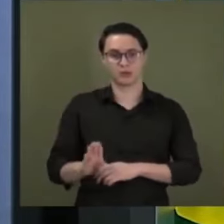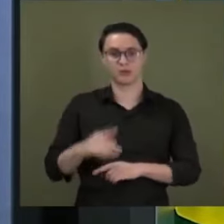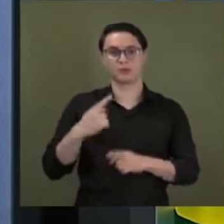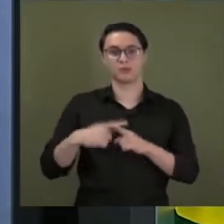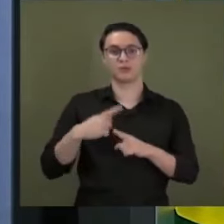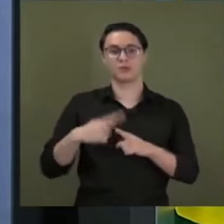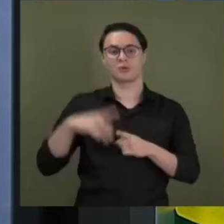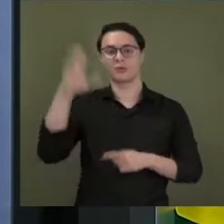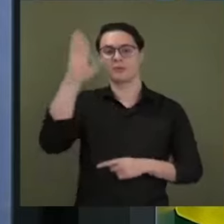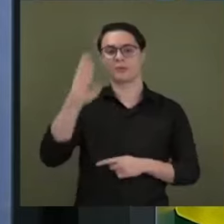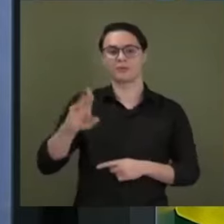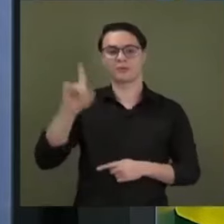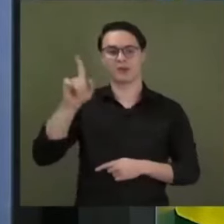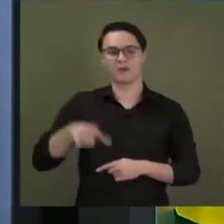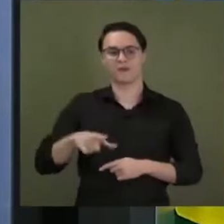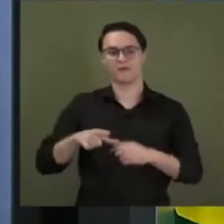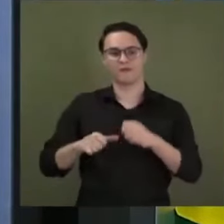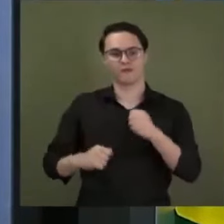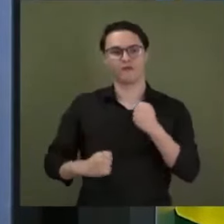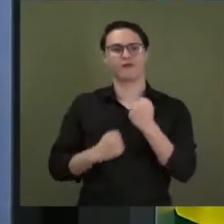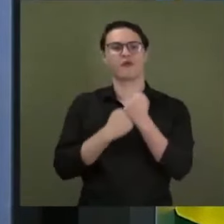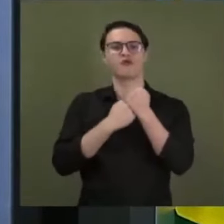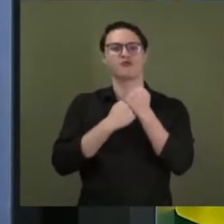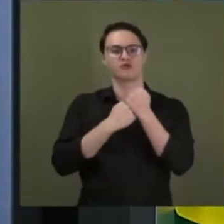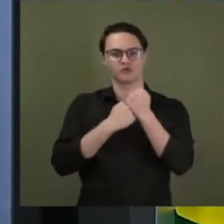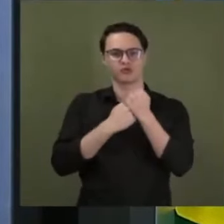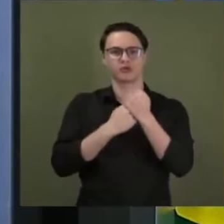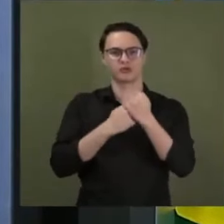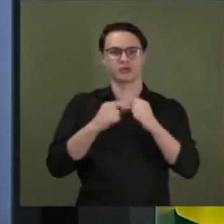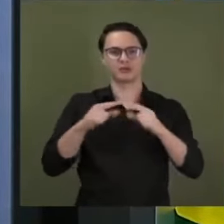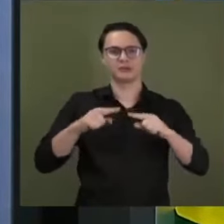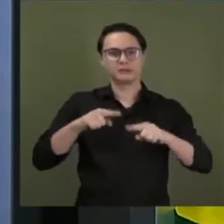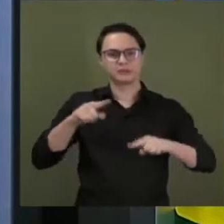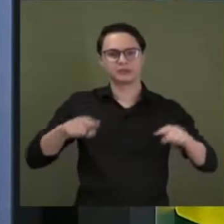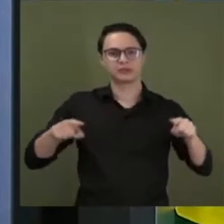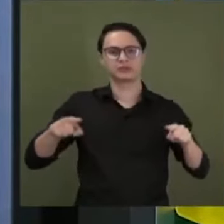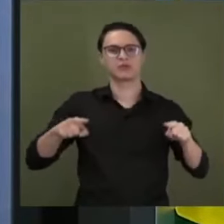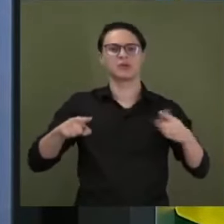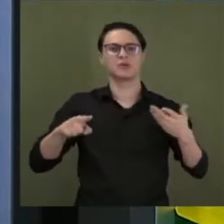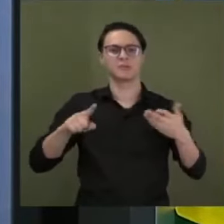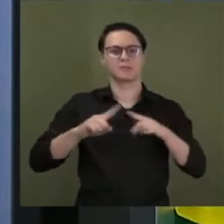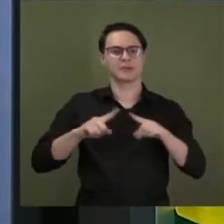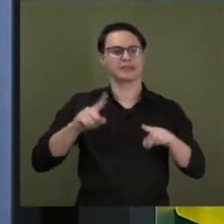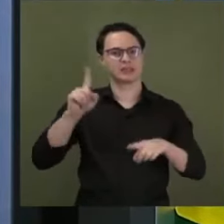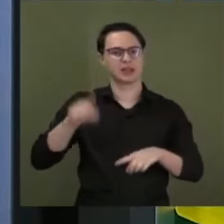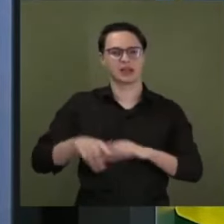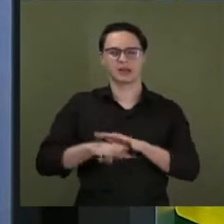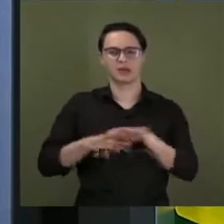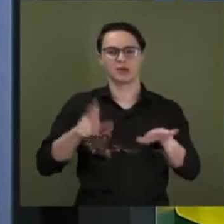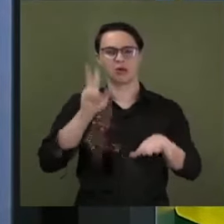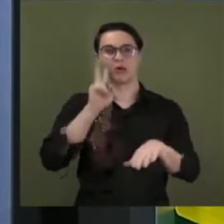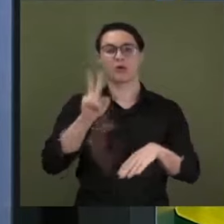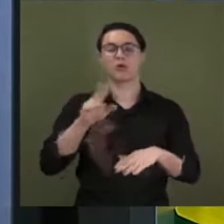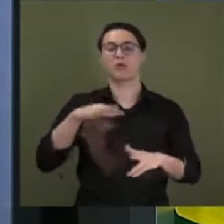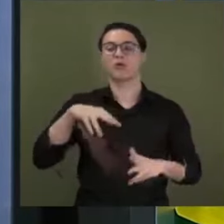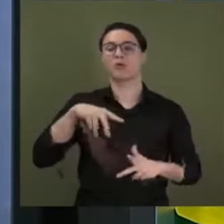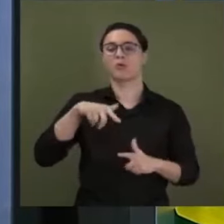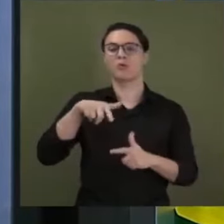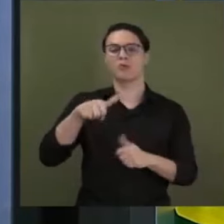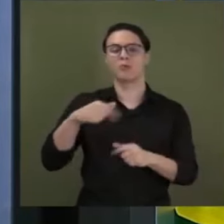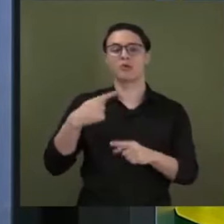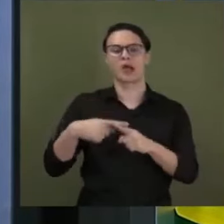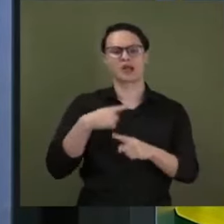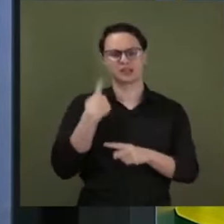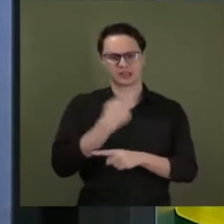potência de per si desigual injusta mas é basta olhar o mundo não é só porque somos a 10ma